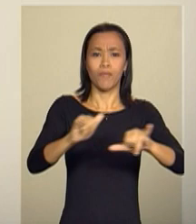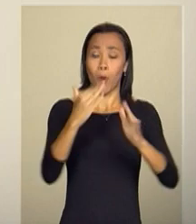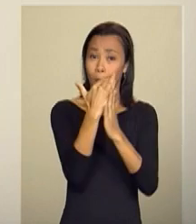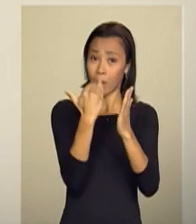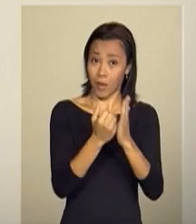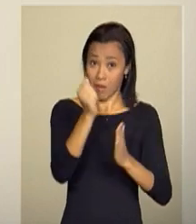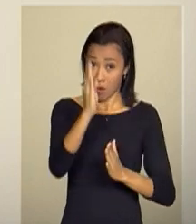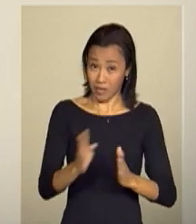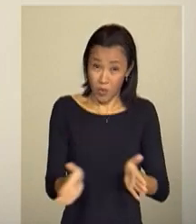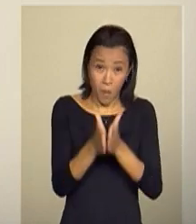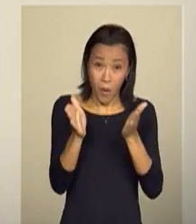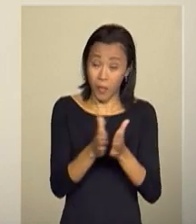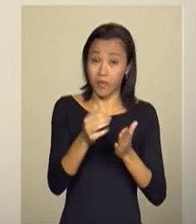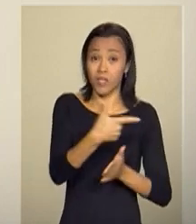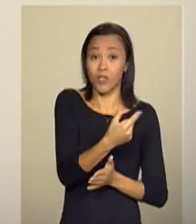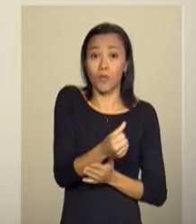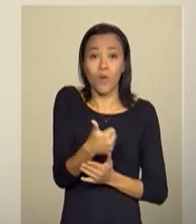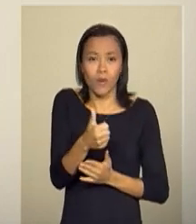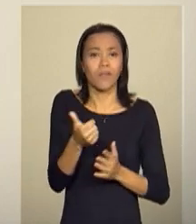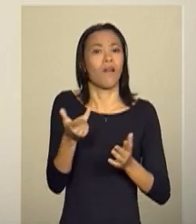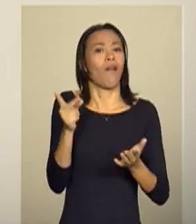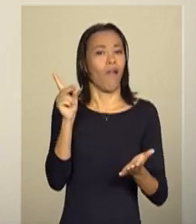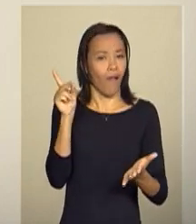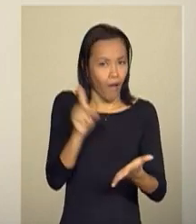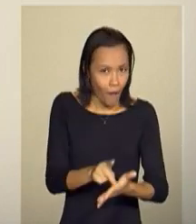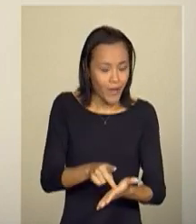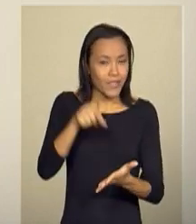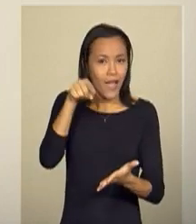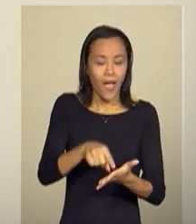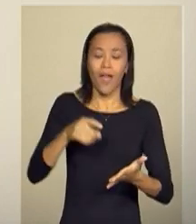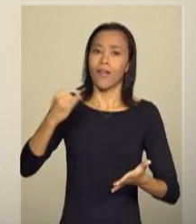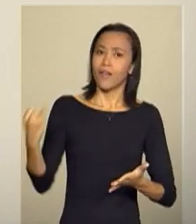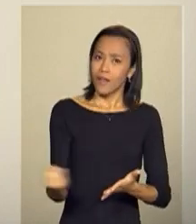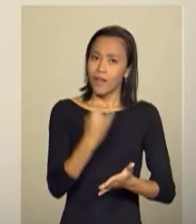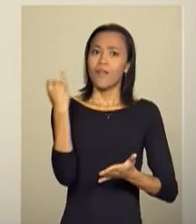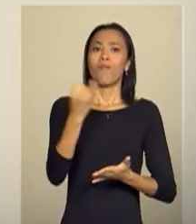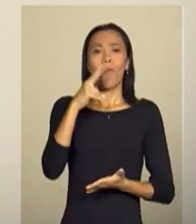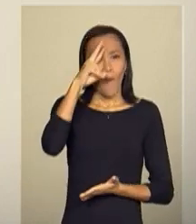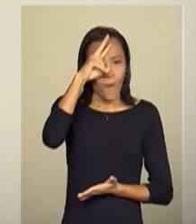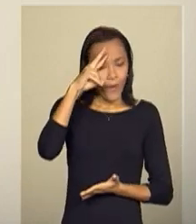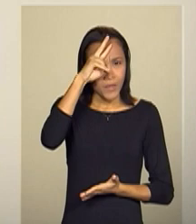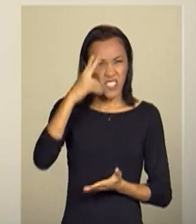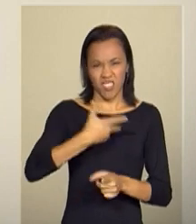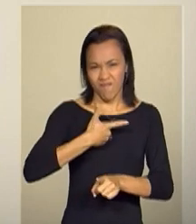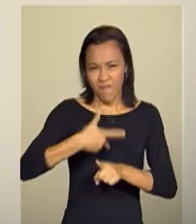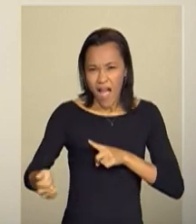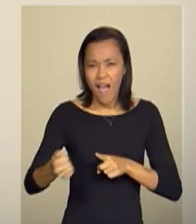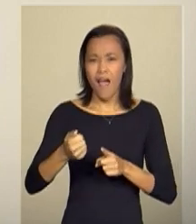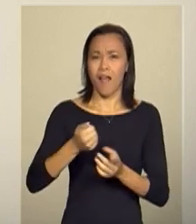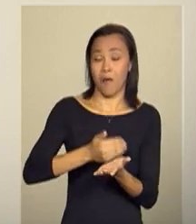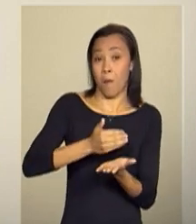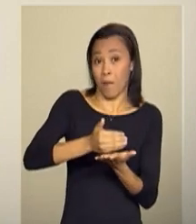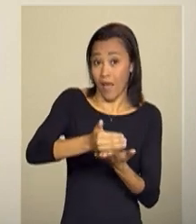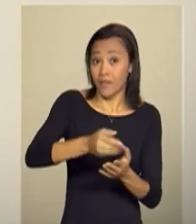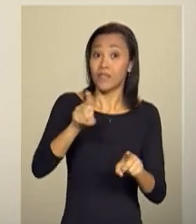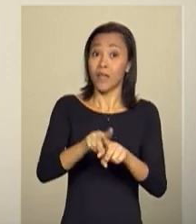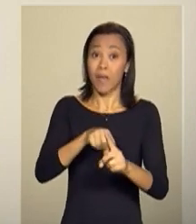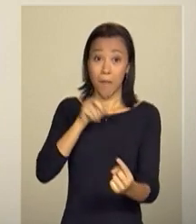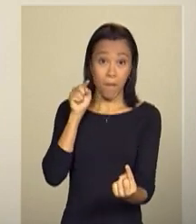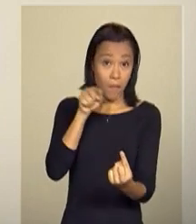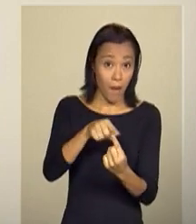sem miséria em 2011 realmente Luciana Esse é um fato histórico que superou prazos superou